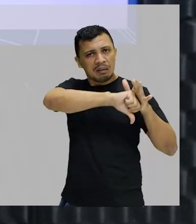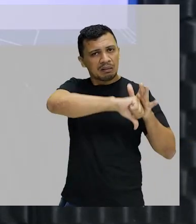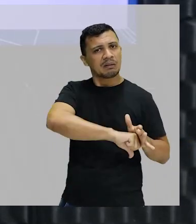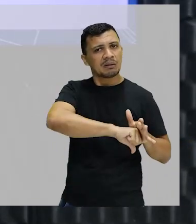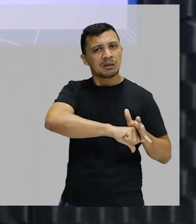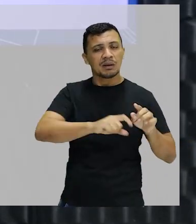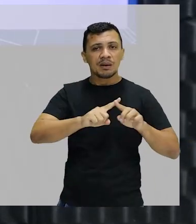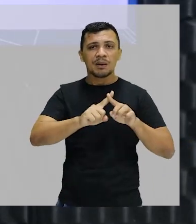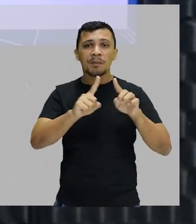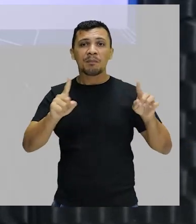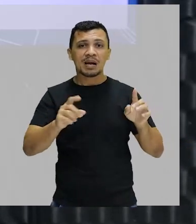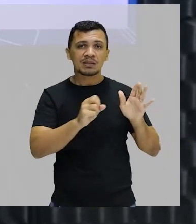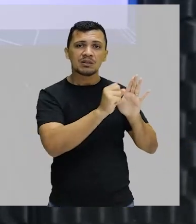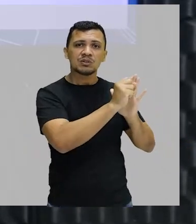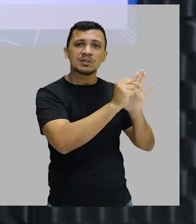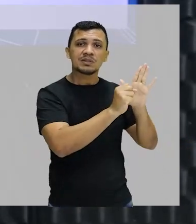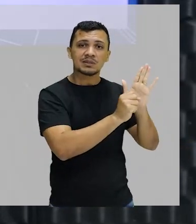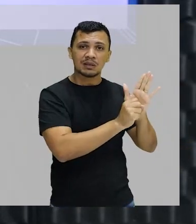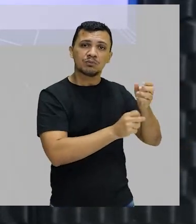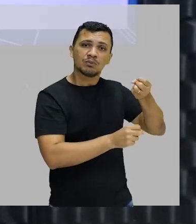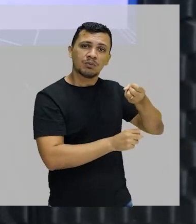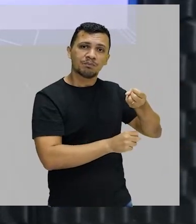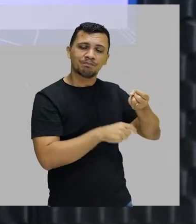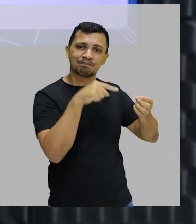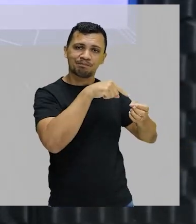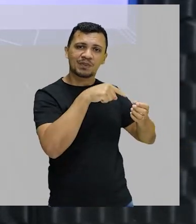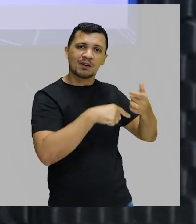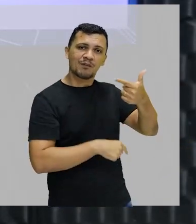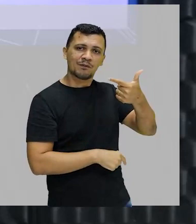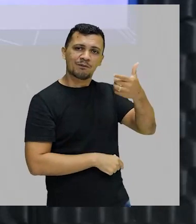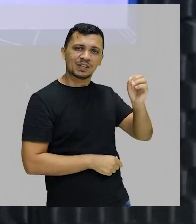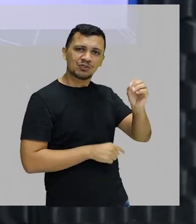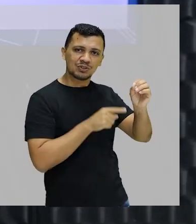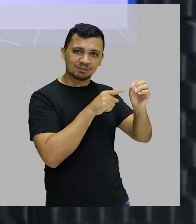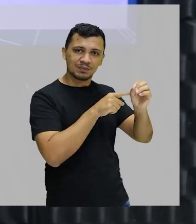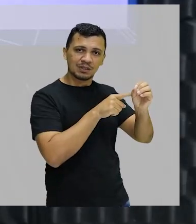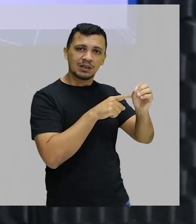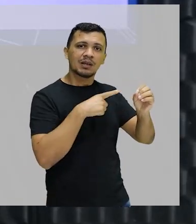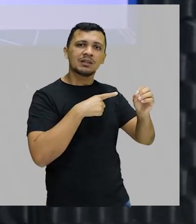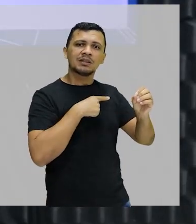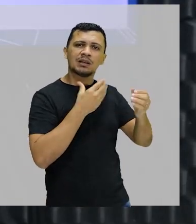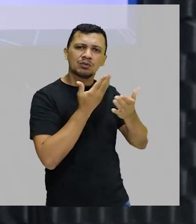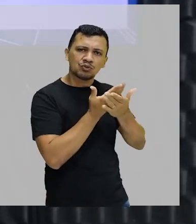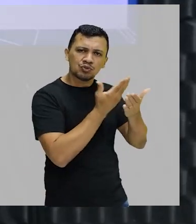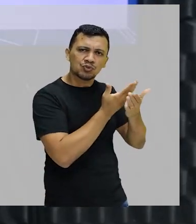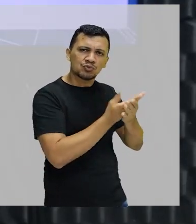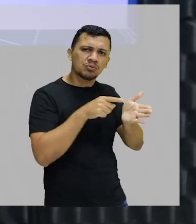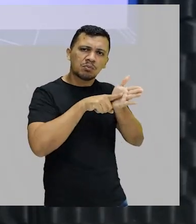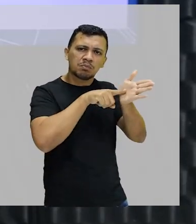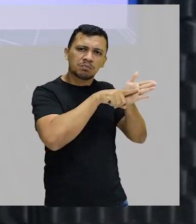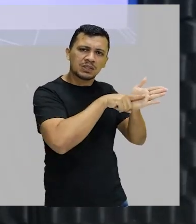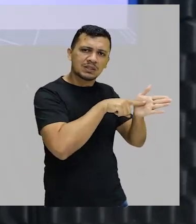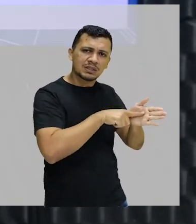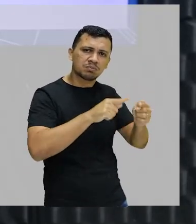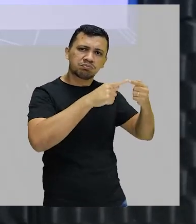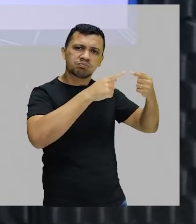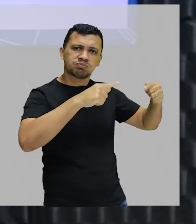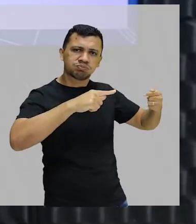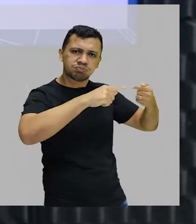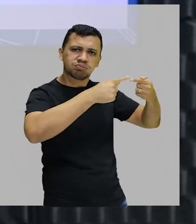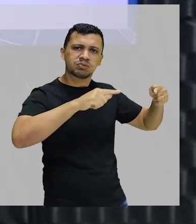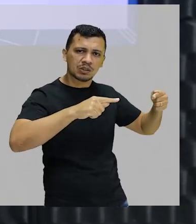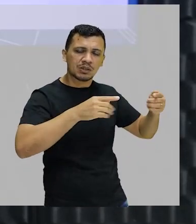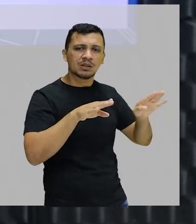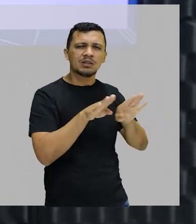século XX, essas teorias foram muito contestadas, sobretudo com o avanço da genética na biologia também, além dos estudos